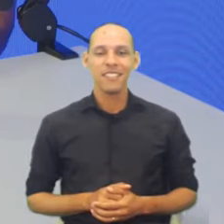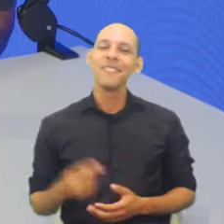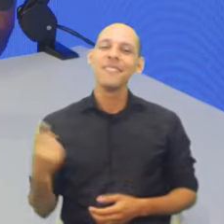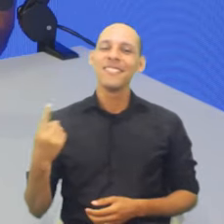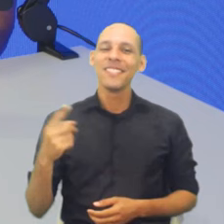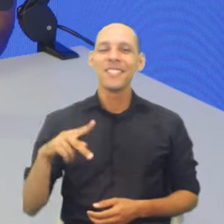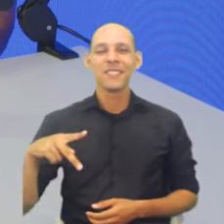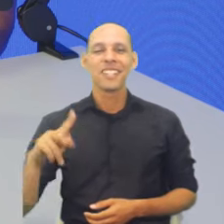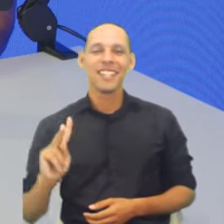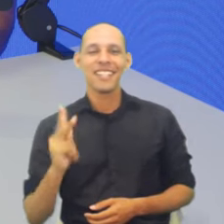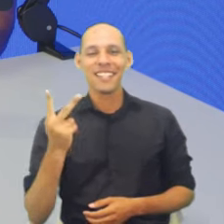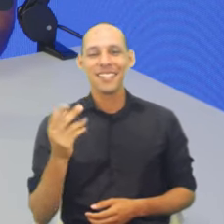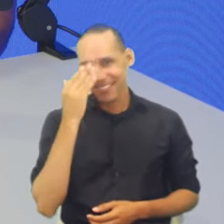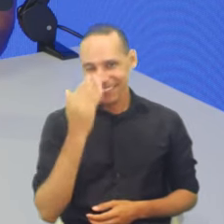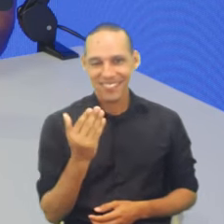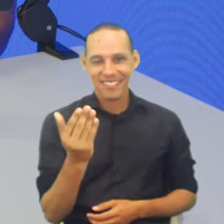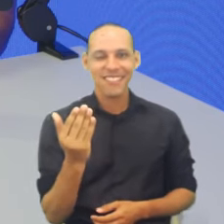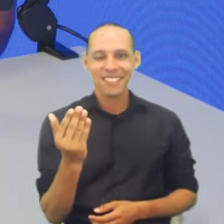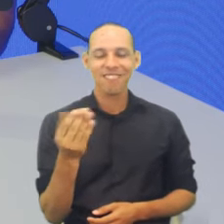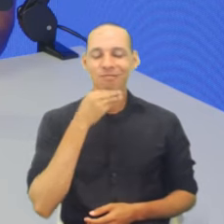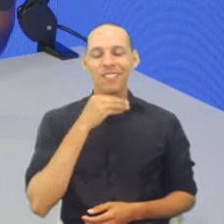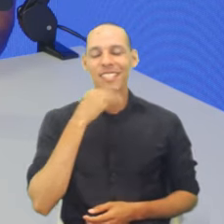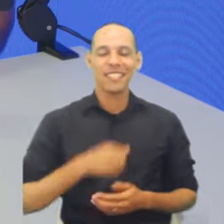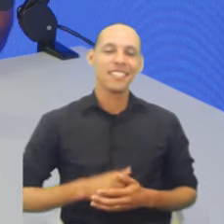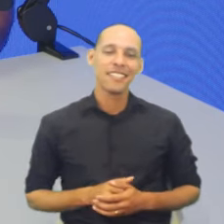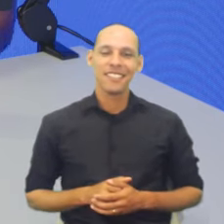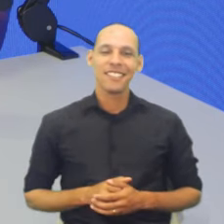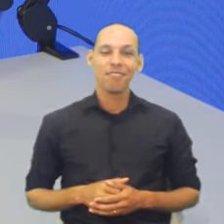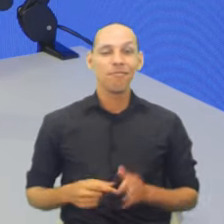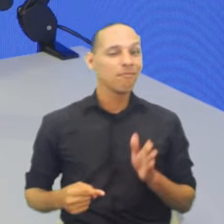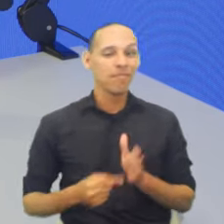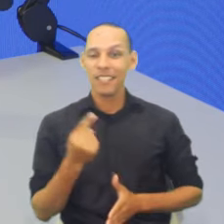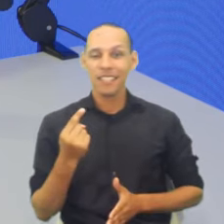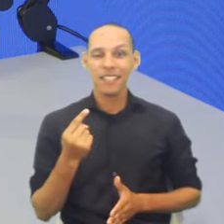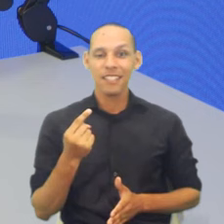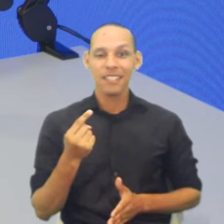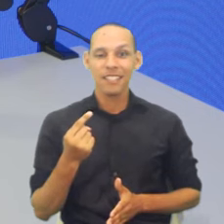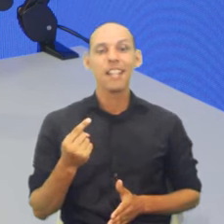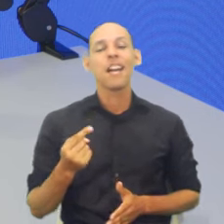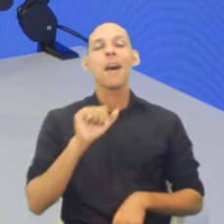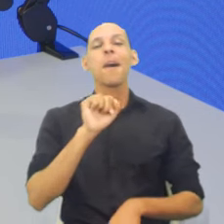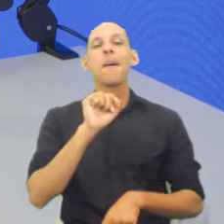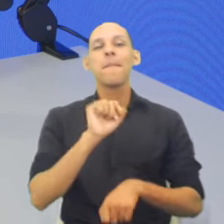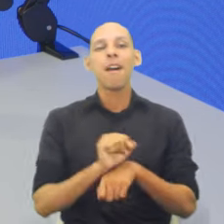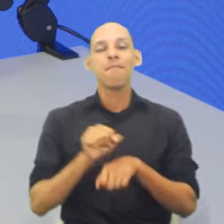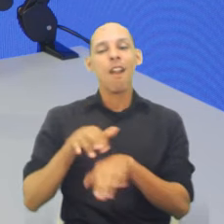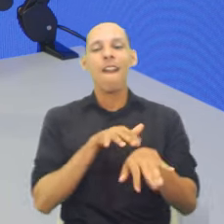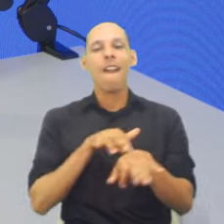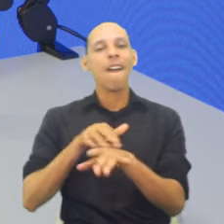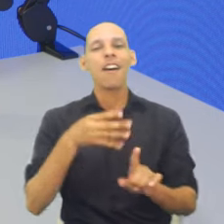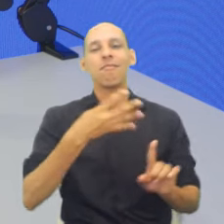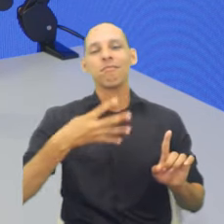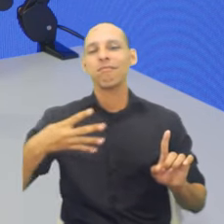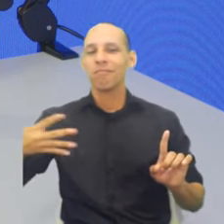pegar Quero agradecer essa oportunidade é a primeira vez que a parada lgb de São Paulo participa